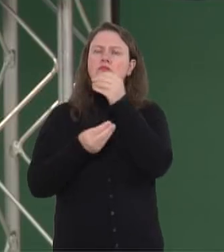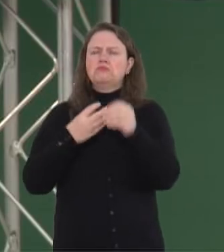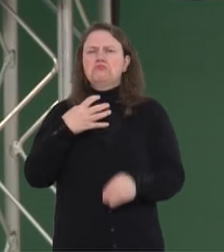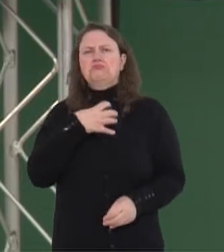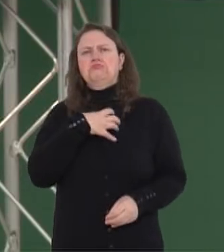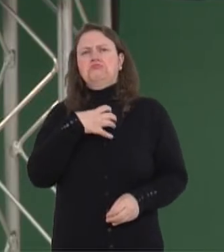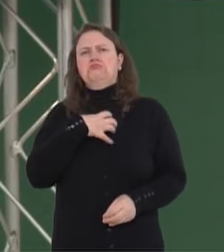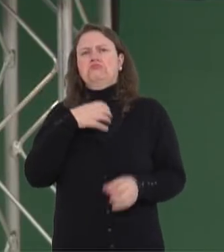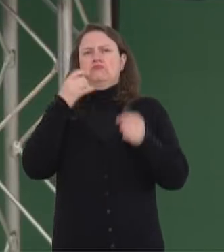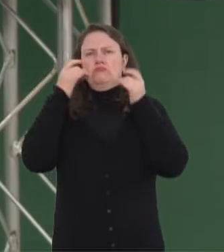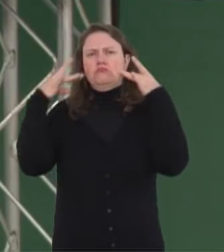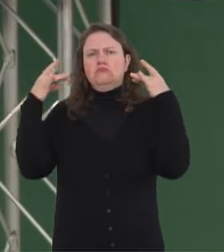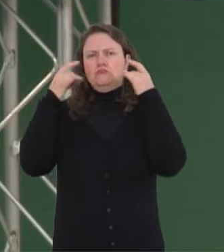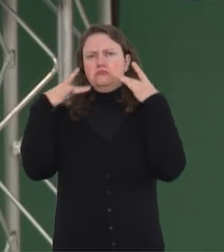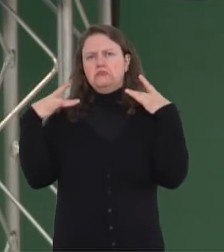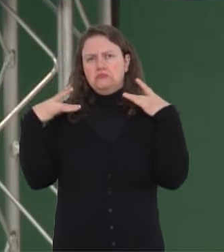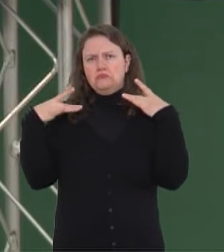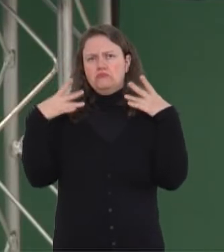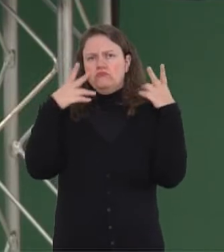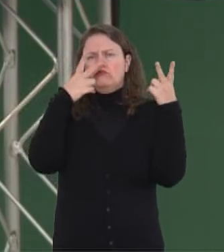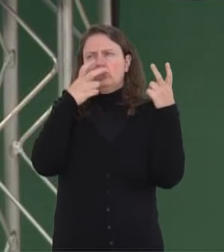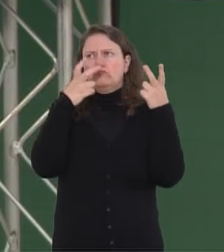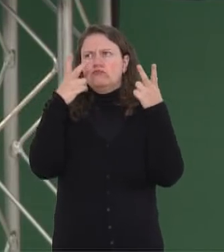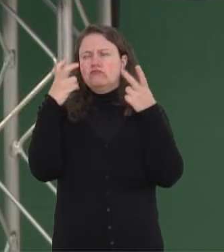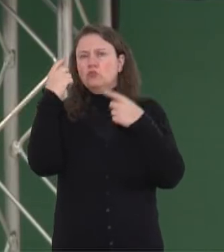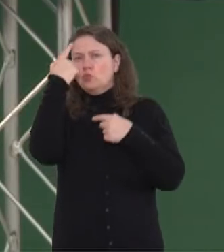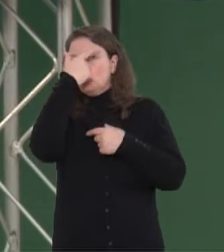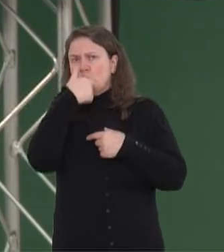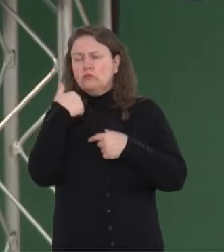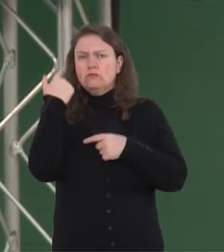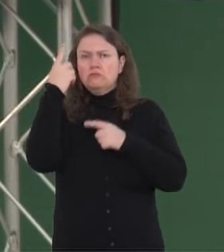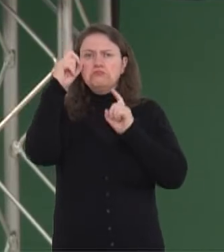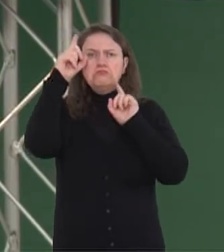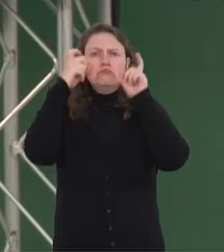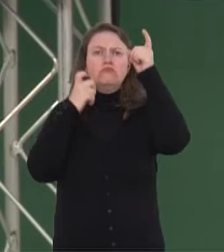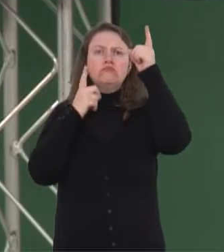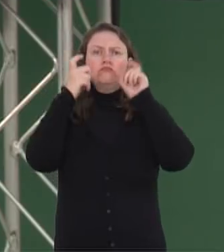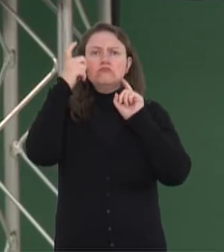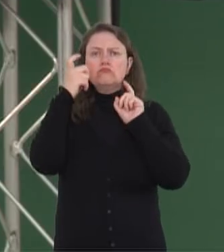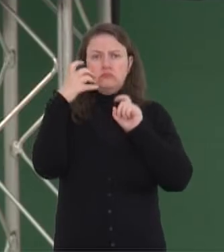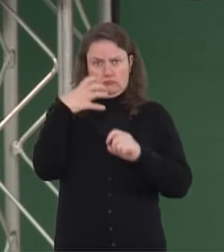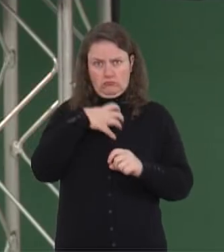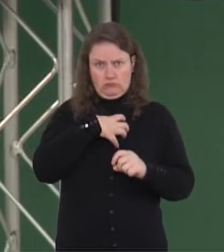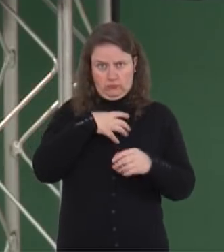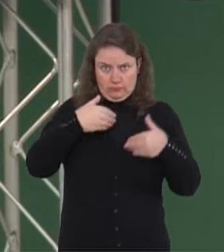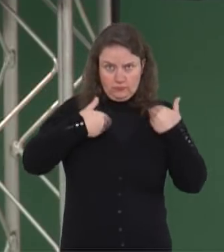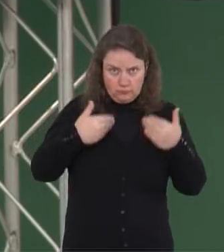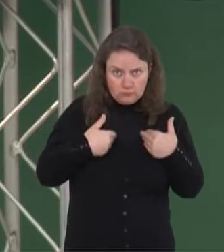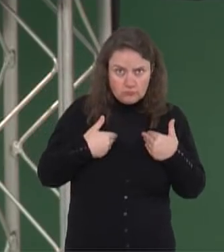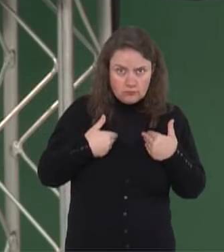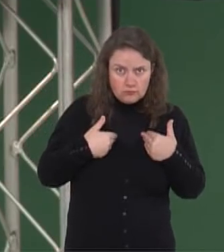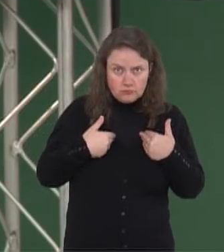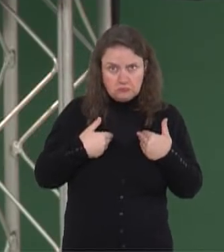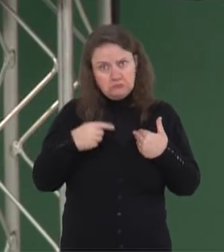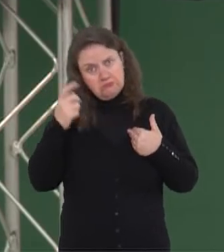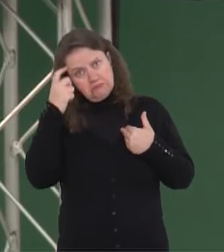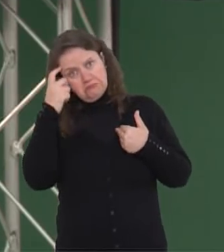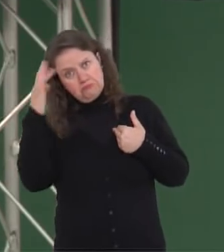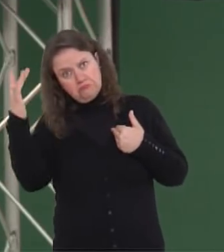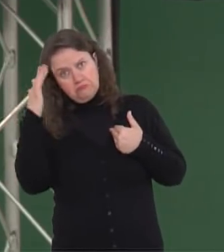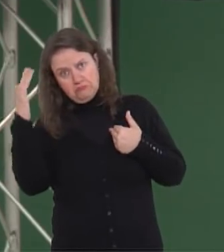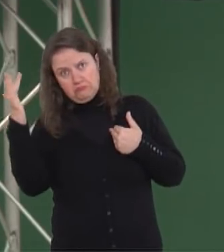se sentindo? Observando aqui o rostinho dele. Ele está feliz? Ele está